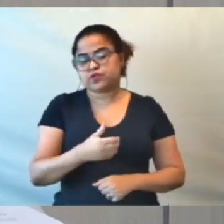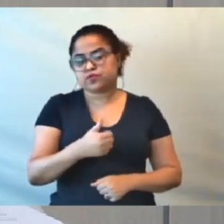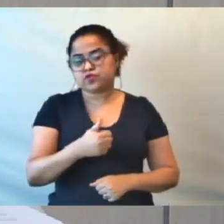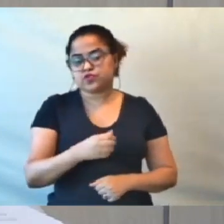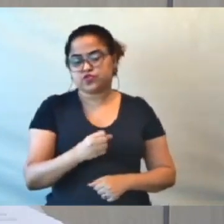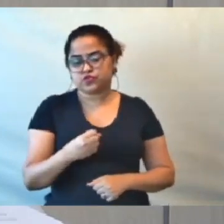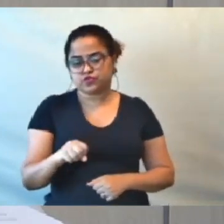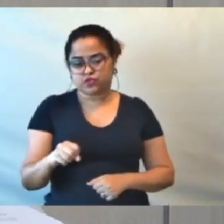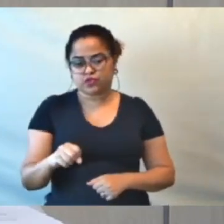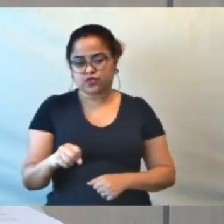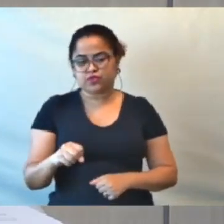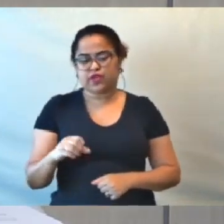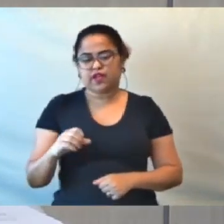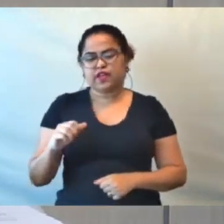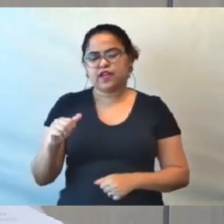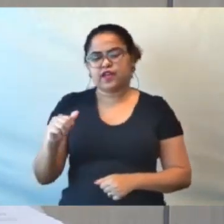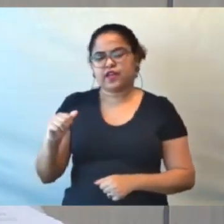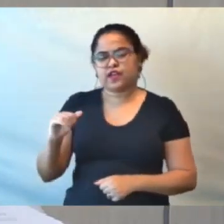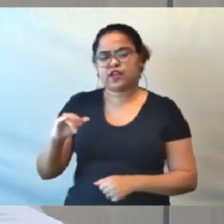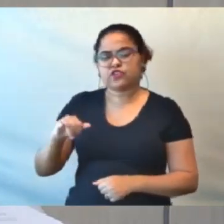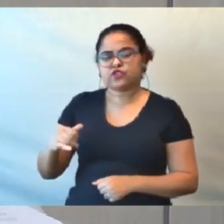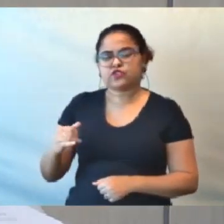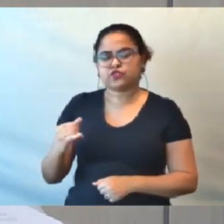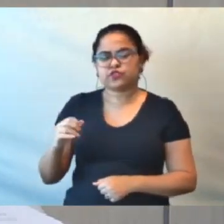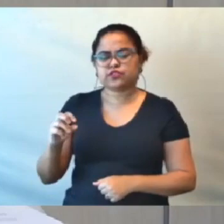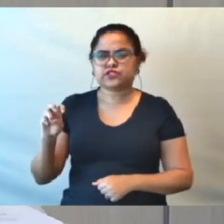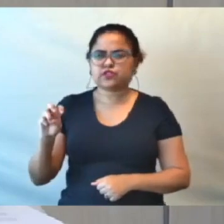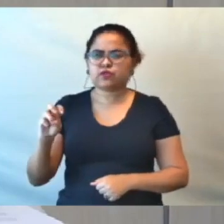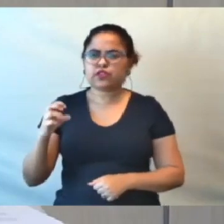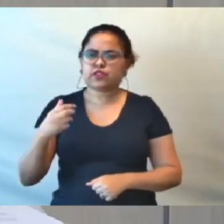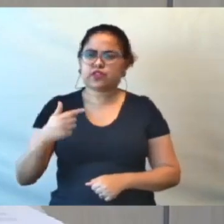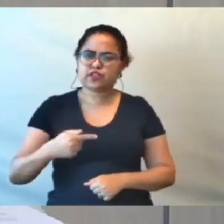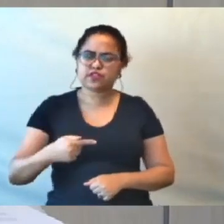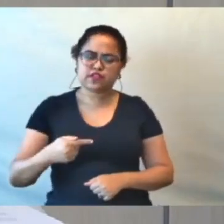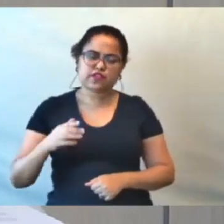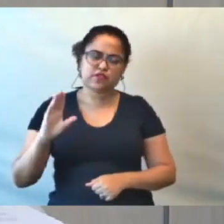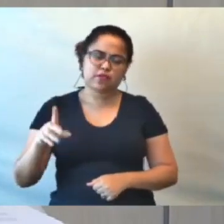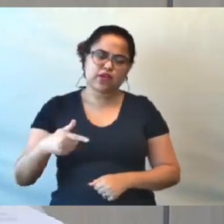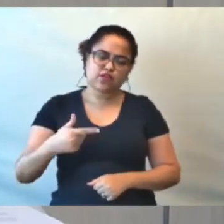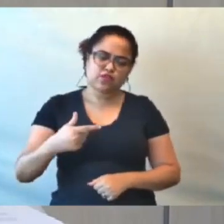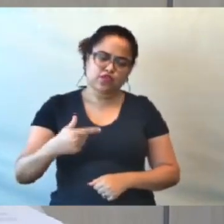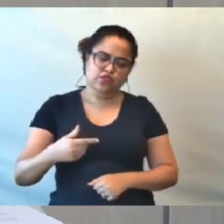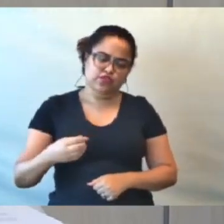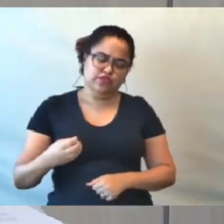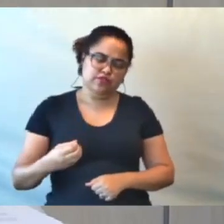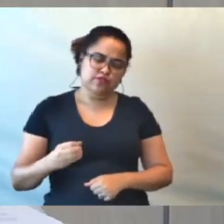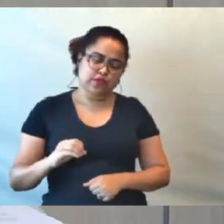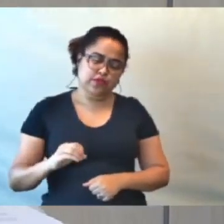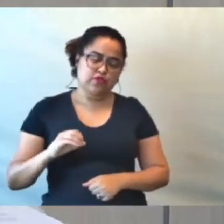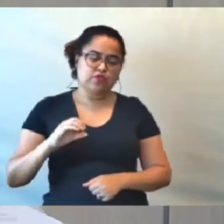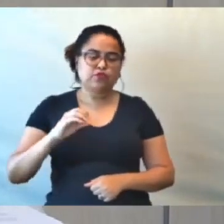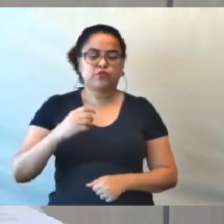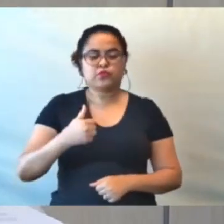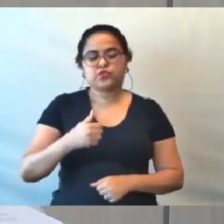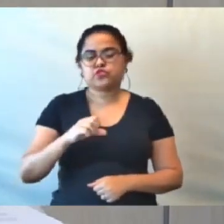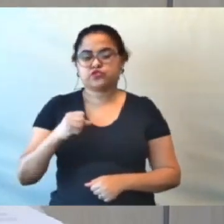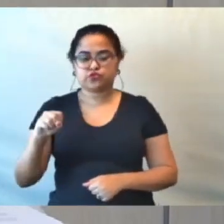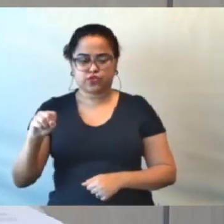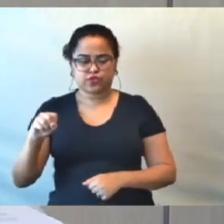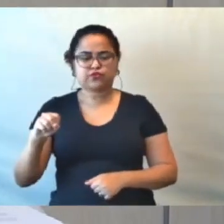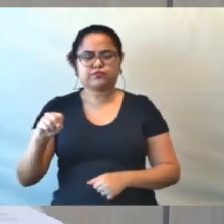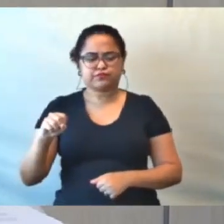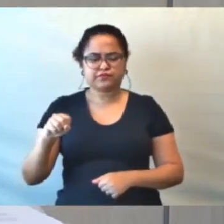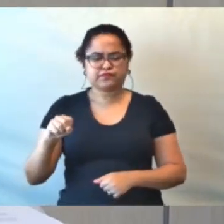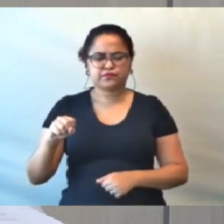AJ57-2018 com o consórcio Pampulha Viva. Bem, a pergunta que eu tenho a fazer os senhores da Fundação